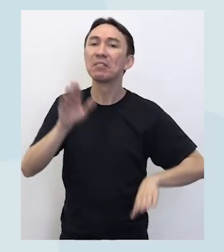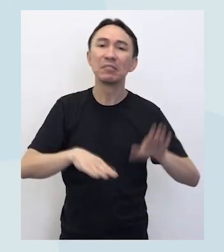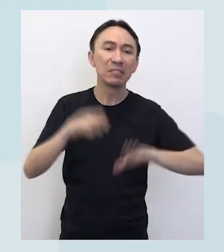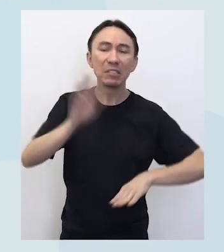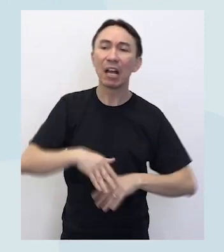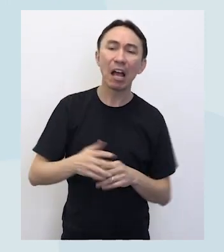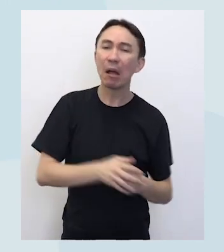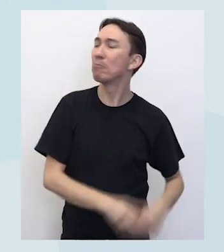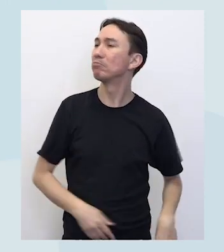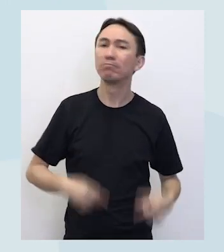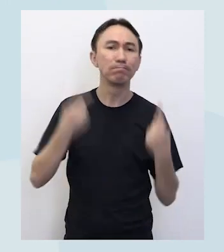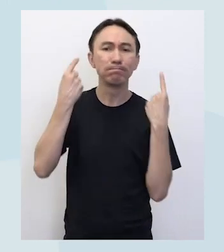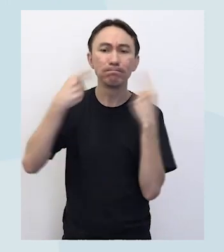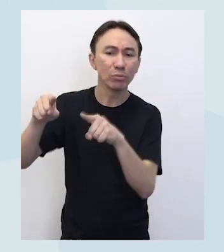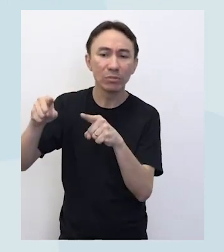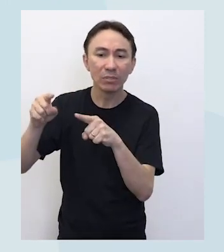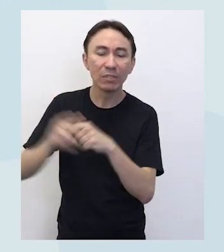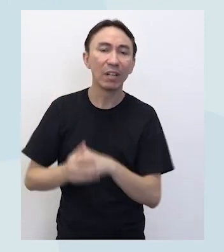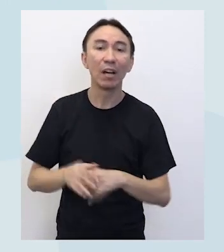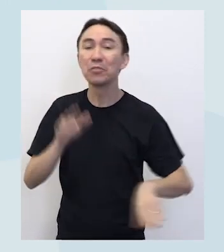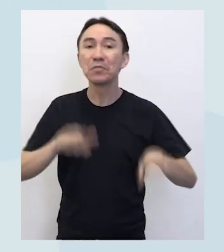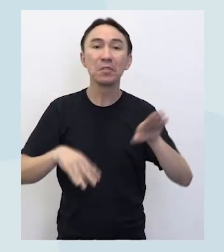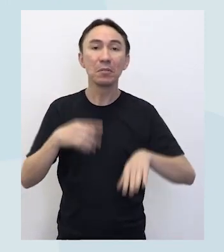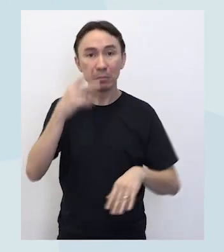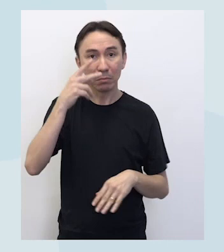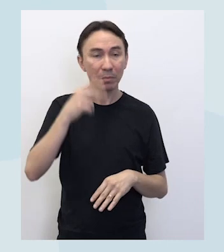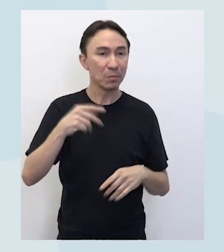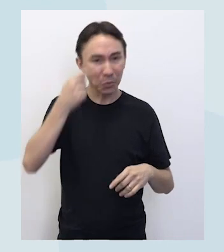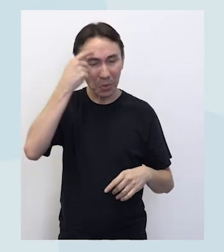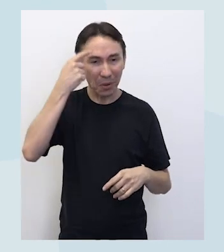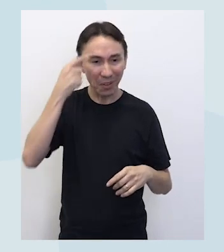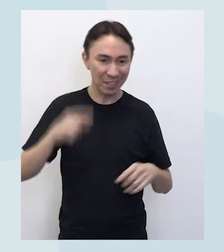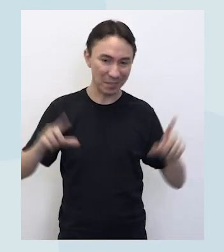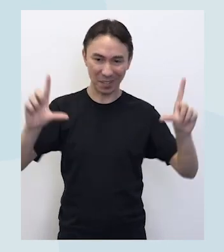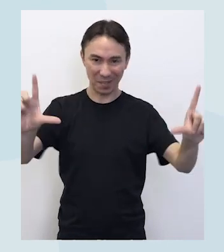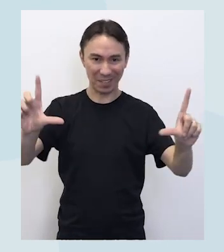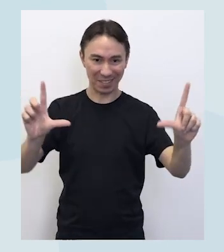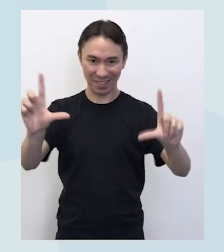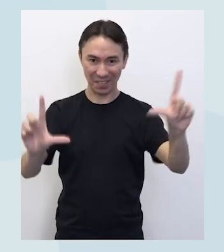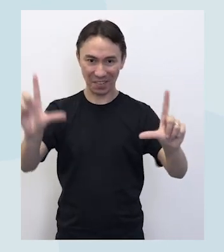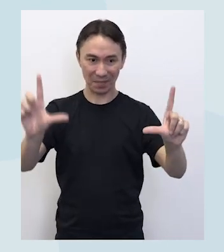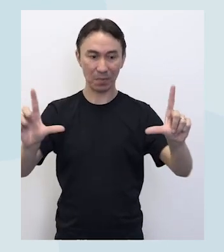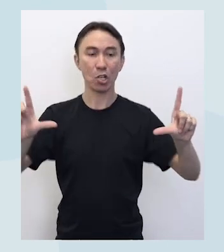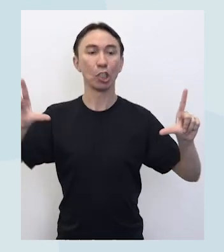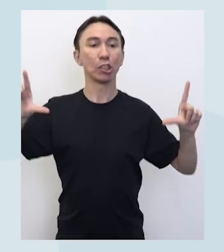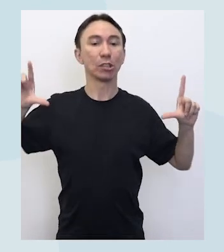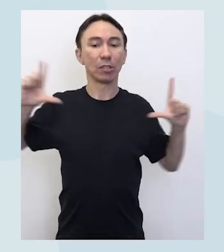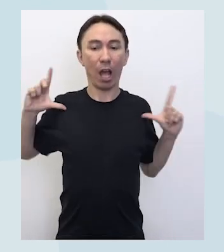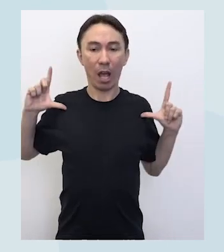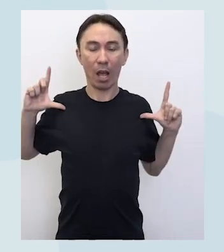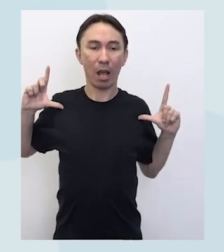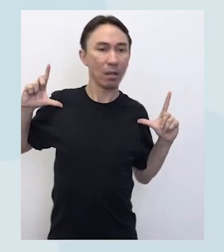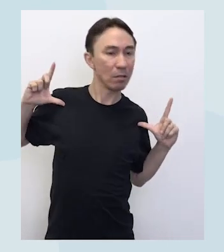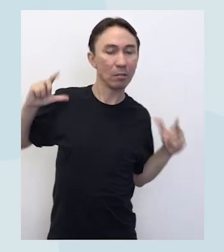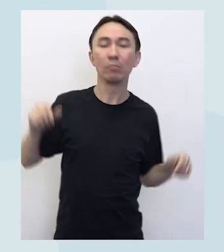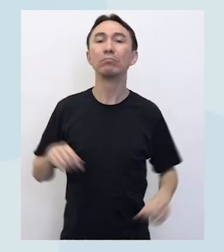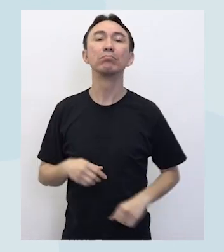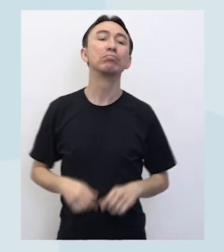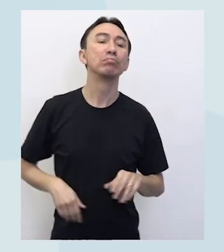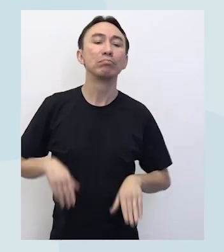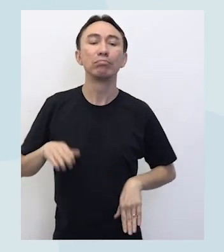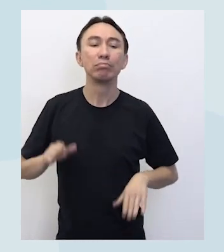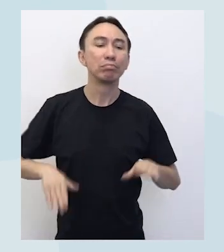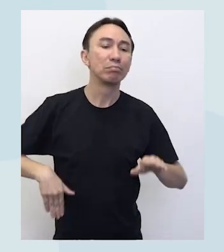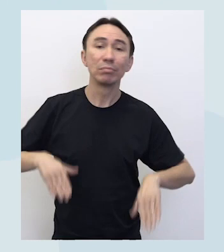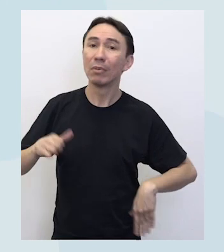pessoa coloca, né, uma tela de televisão, por exemplo, né, no lugar, né, sobre o pescoço e sai na rua, né? Observe aí nessa imagem,